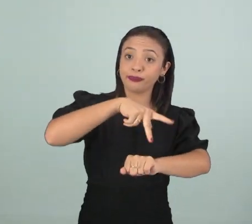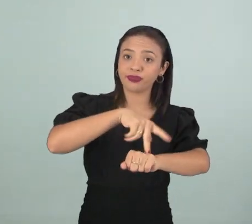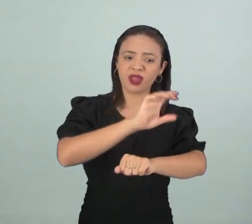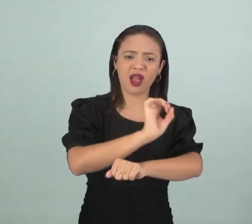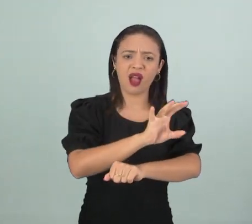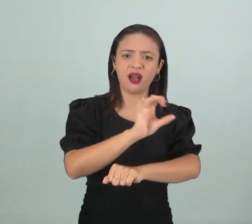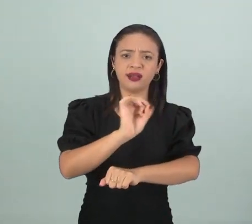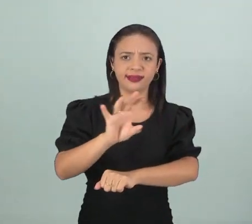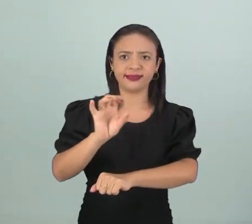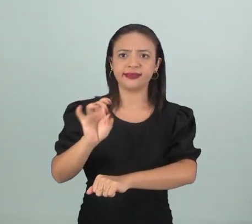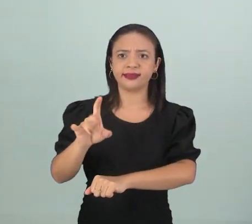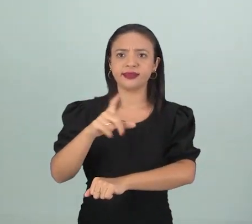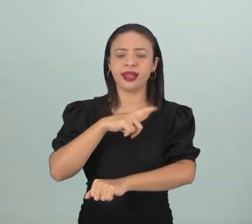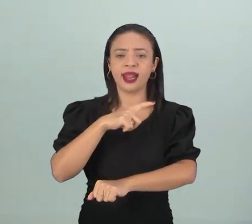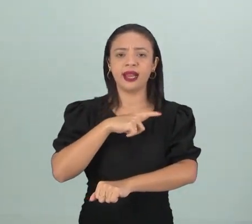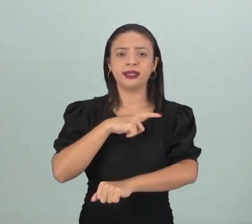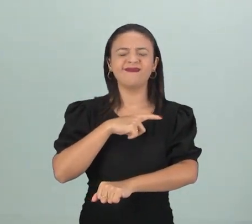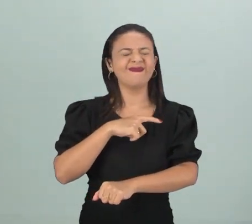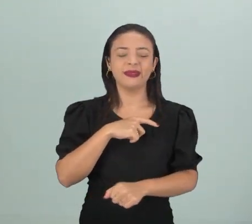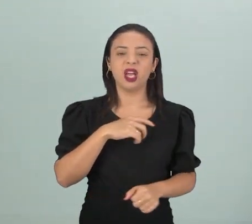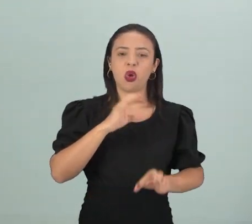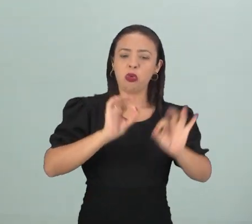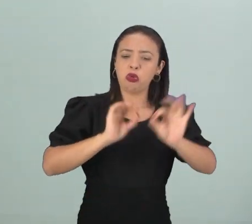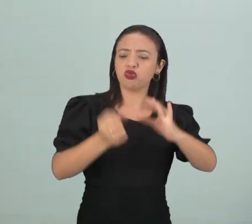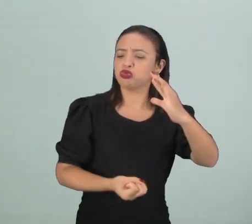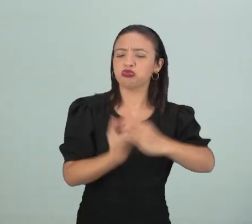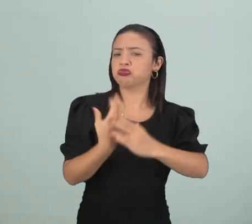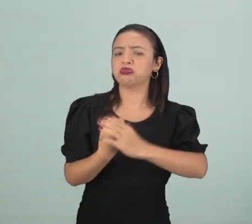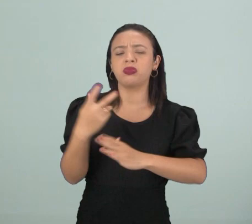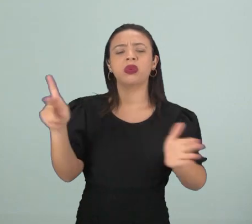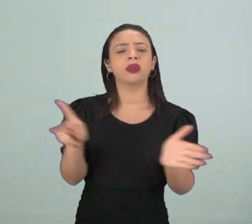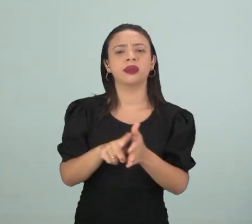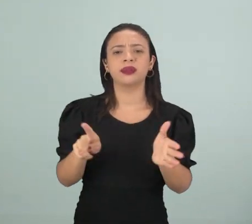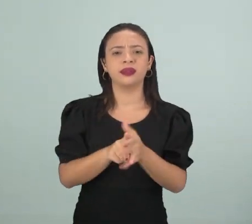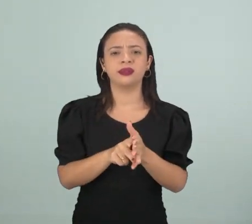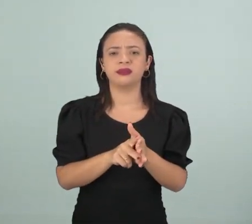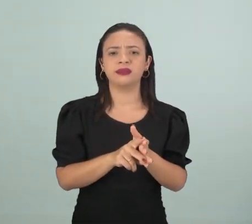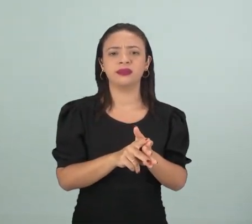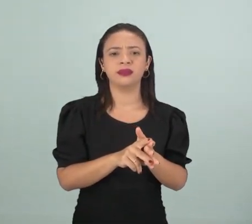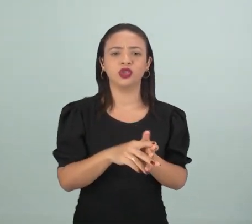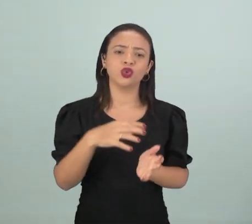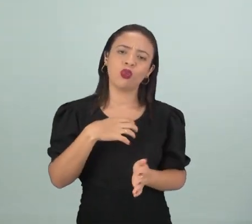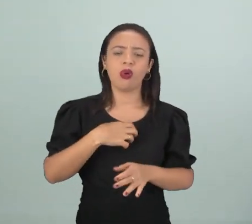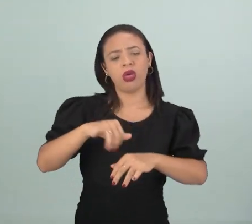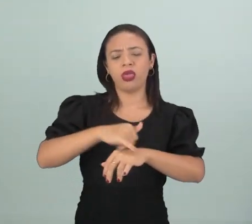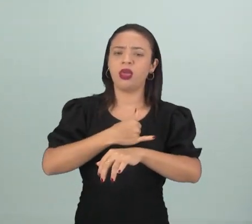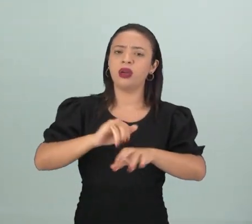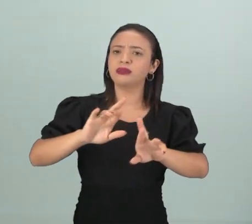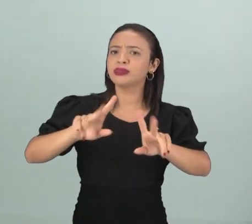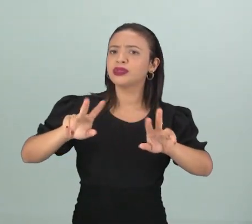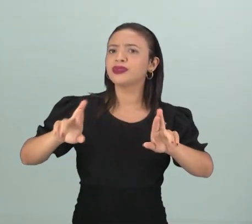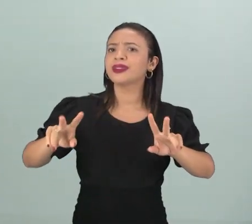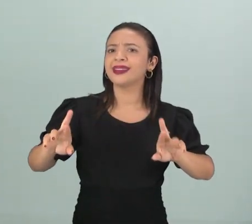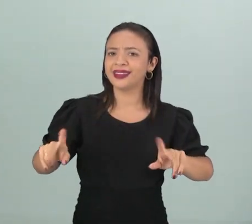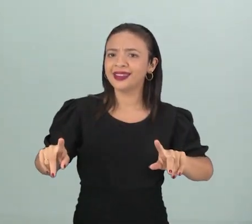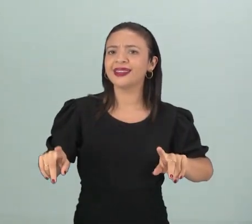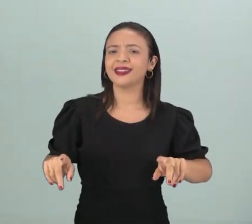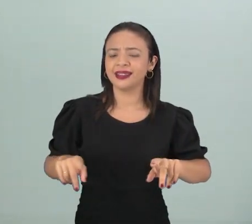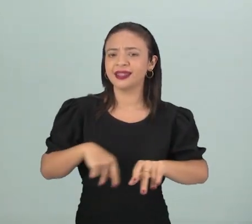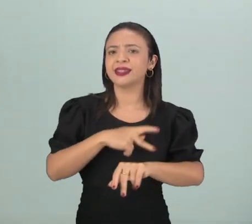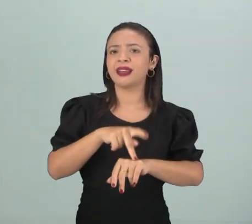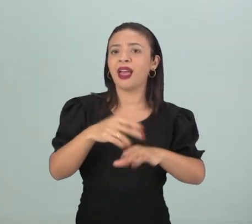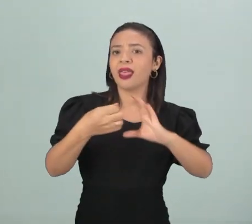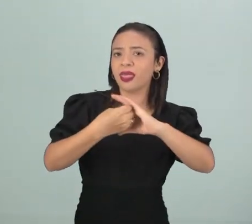processo individual de formação, eles não vão surgir todos da mesma forma e com o mesmo zelo, cada um vai ter